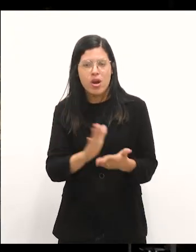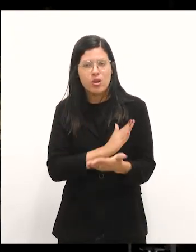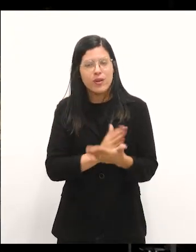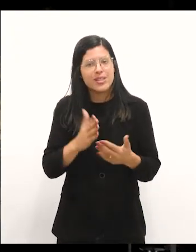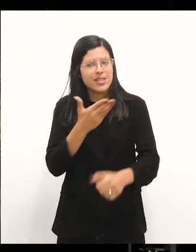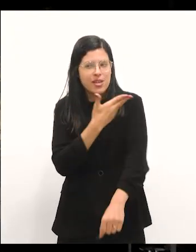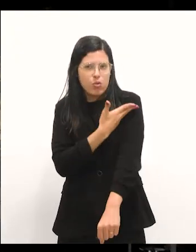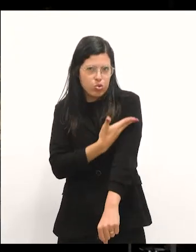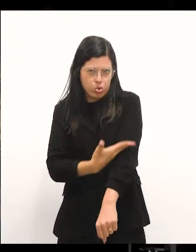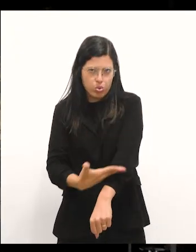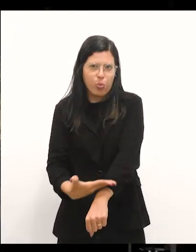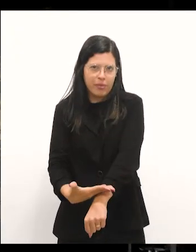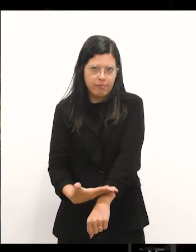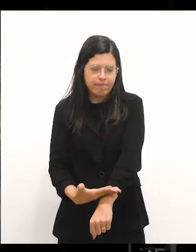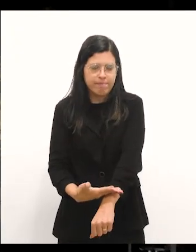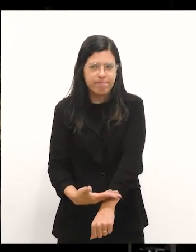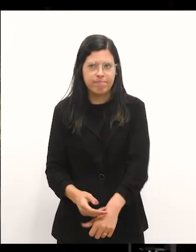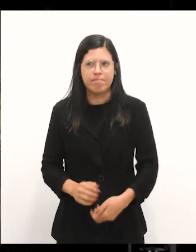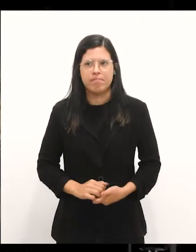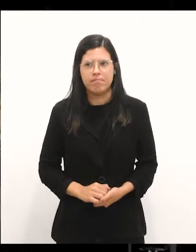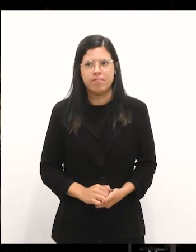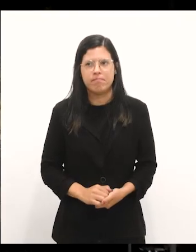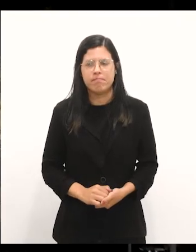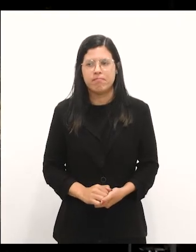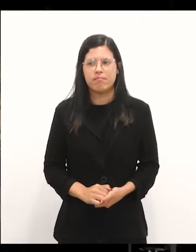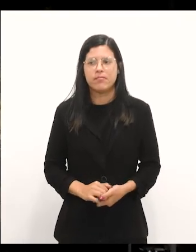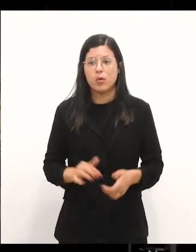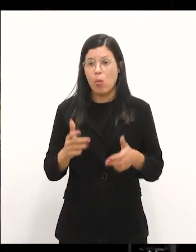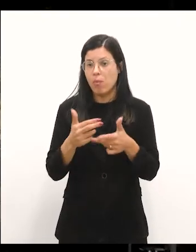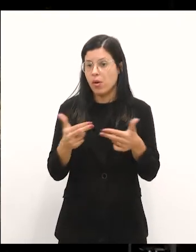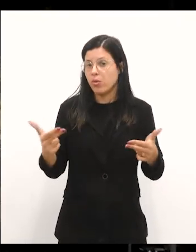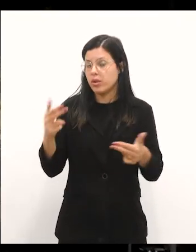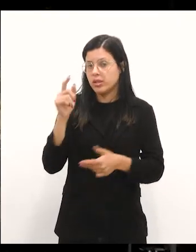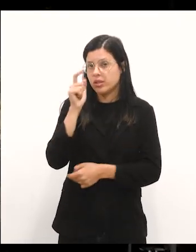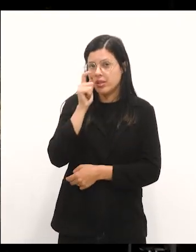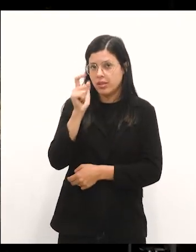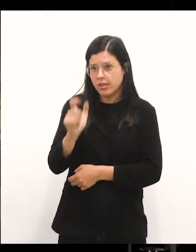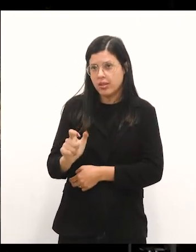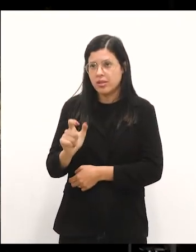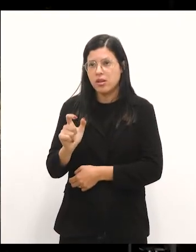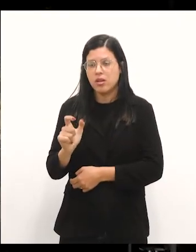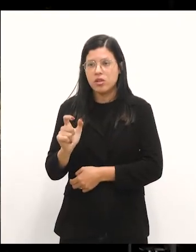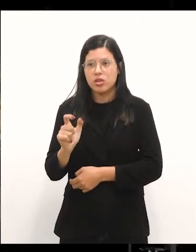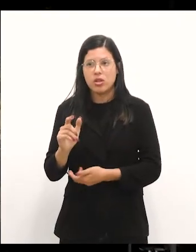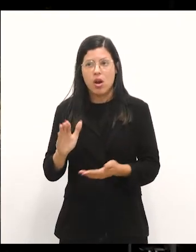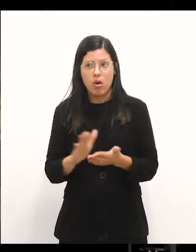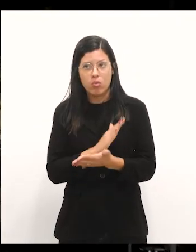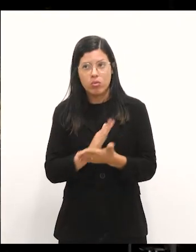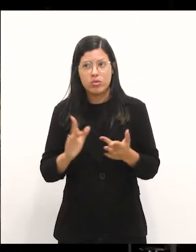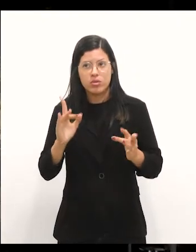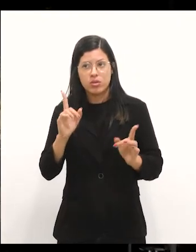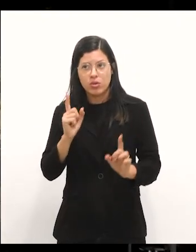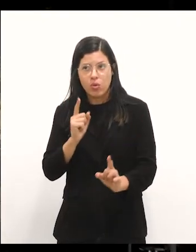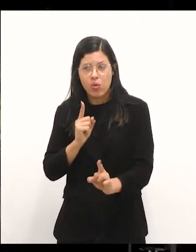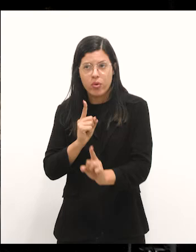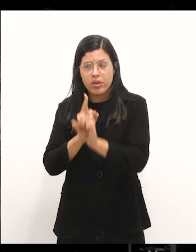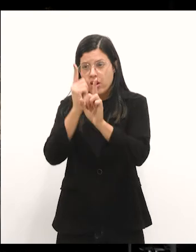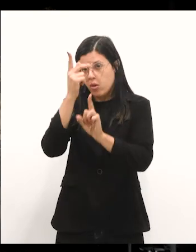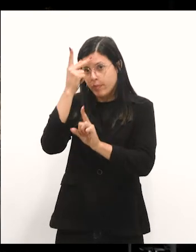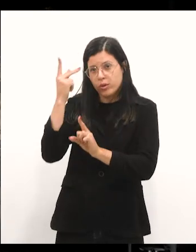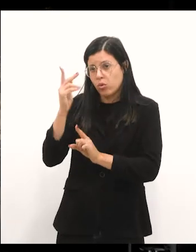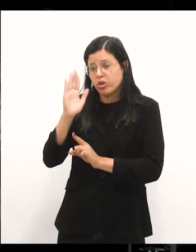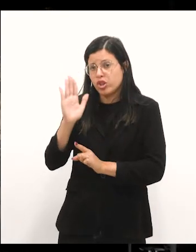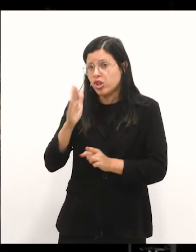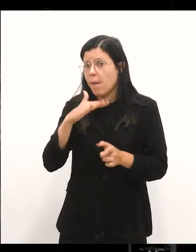se acostuma com isso. Uma coisa muito interessante, muitos de nós reencontramos aqueles que foram à